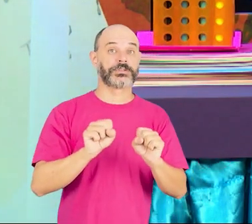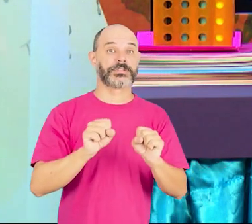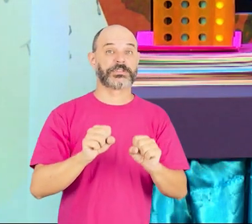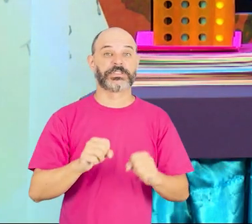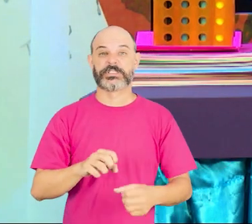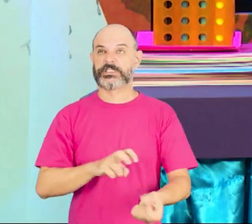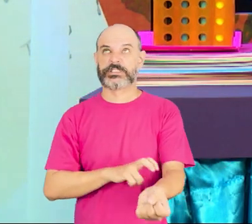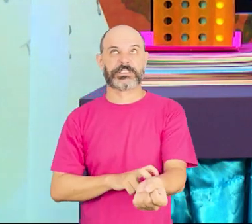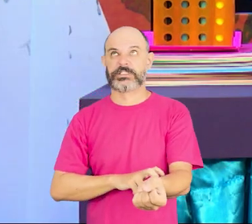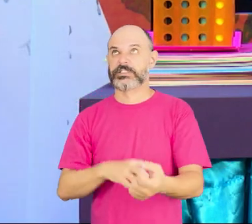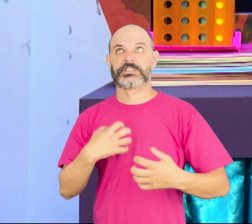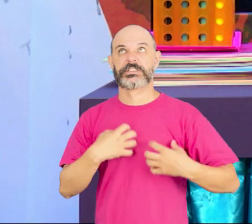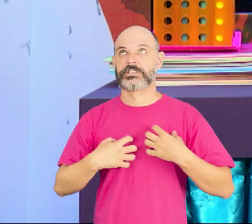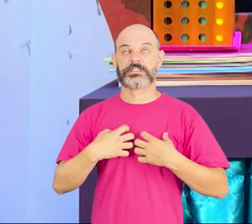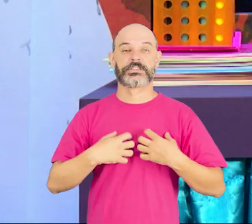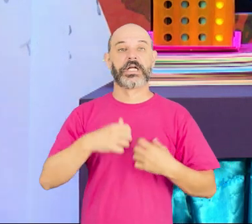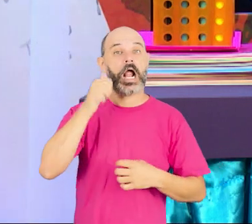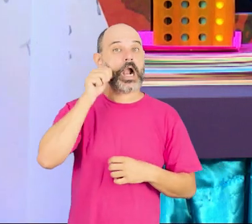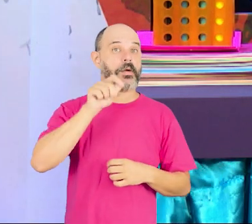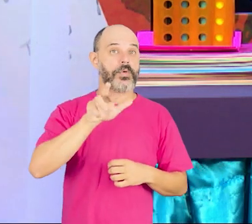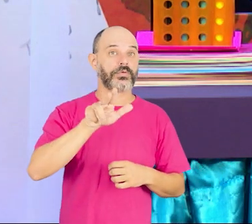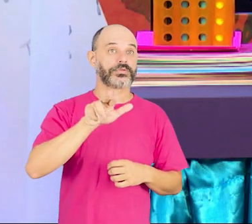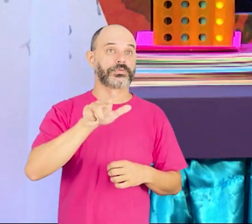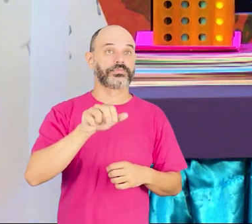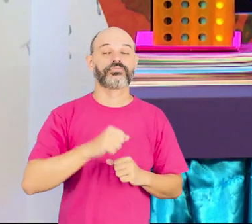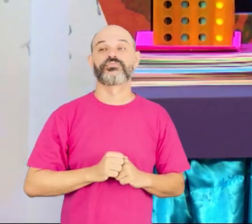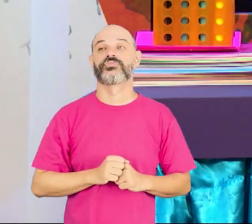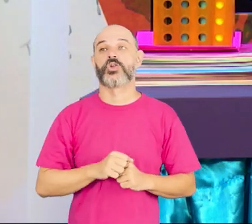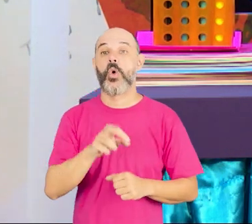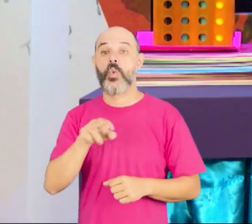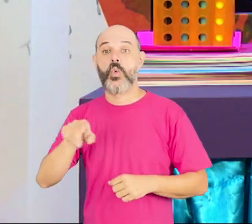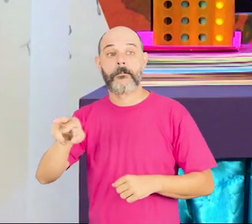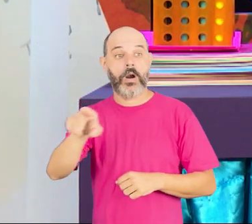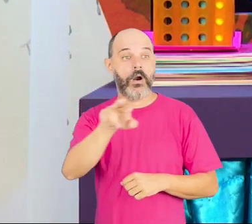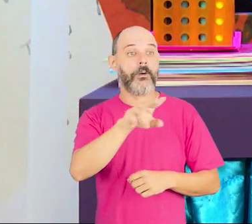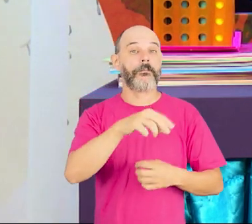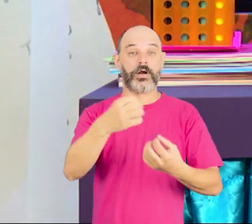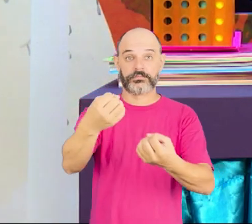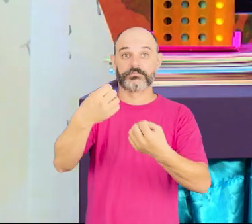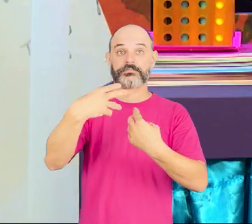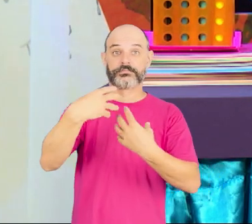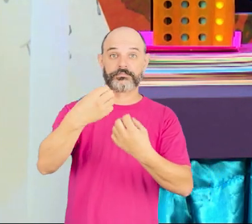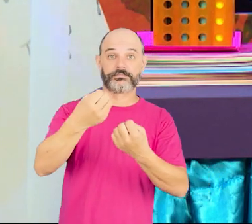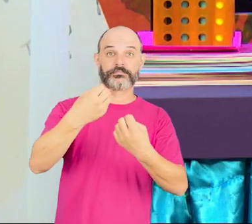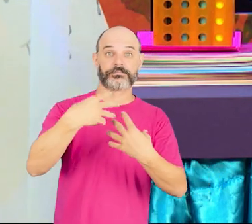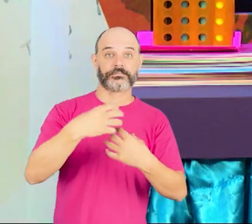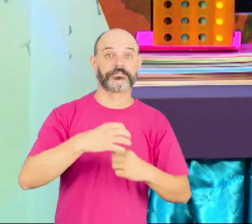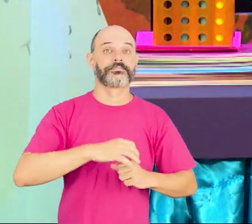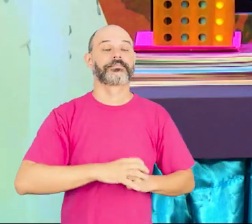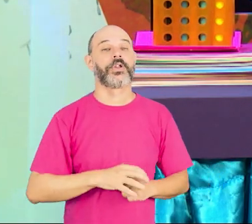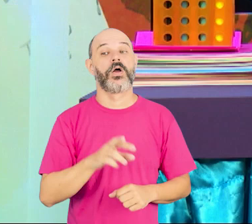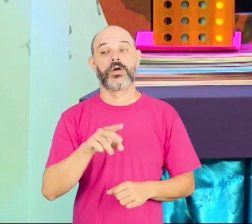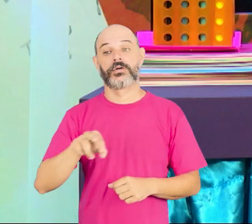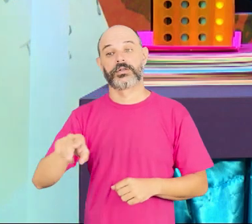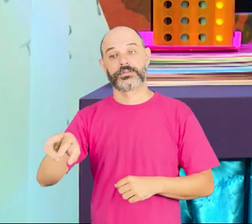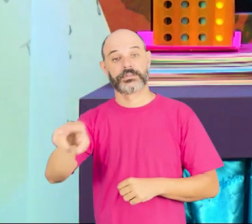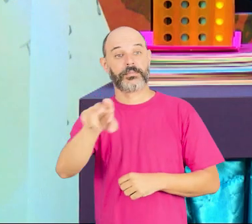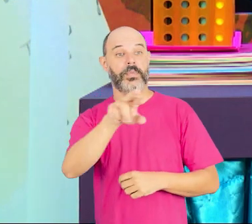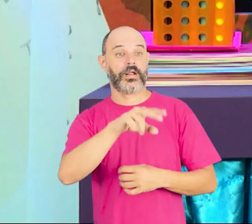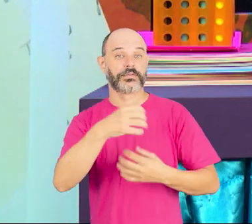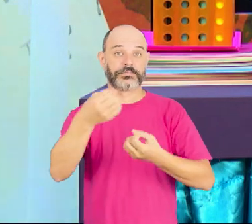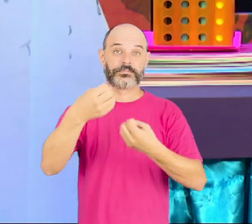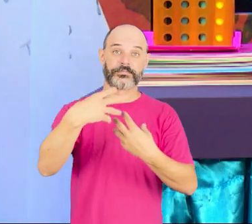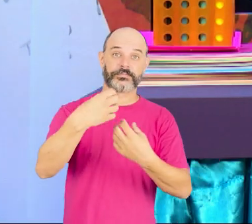irritar. A irmã vai nos ensinar, os irmãos vão nos ensinar. Os irmãos vão nos ensinar,